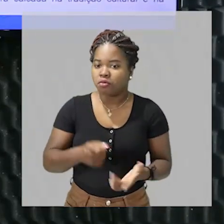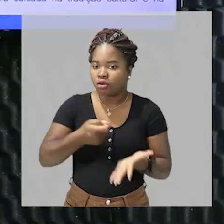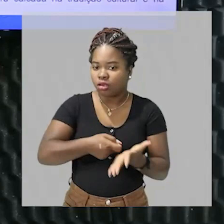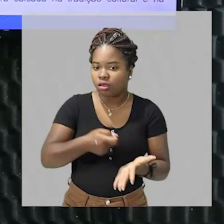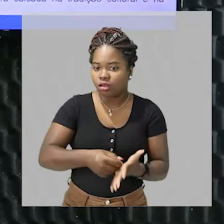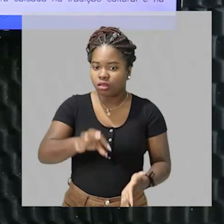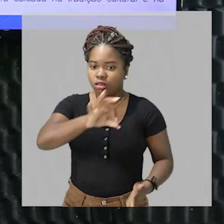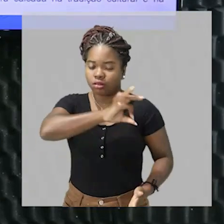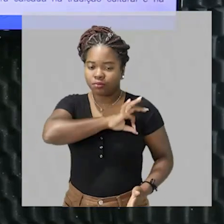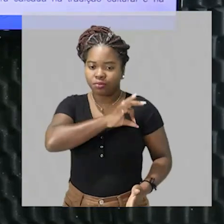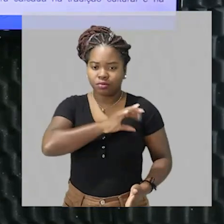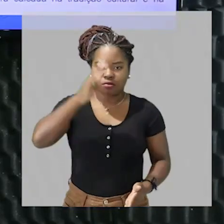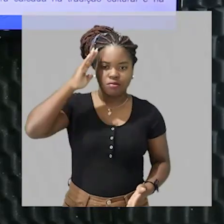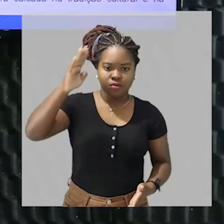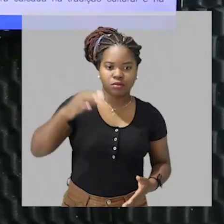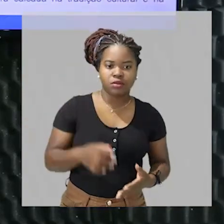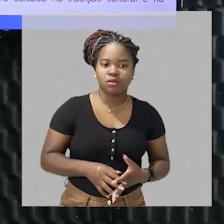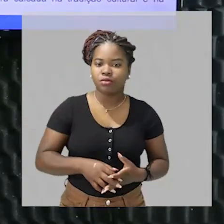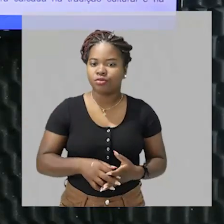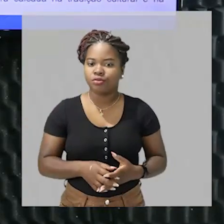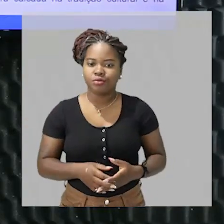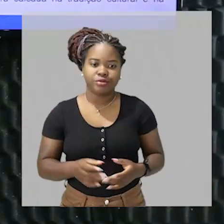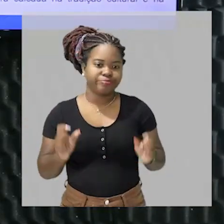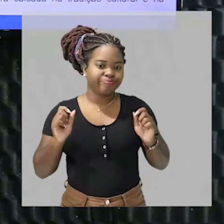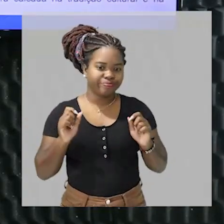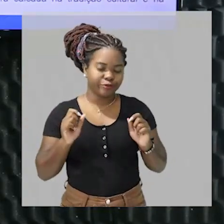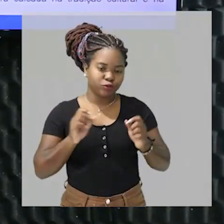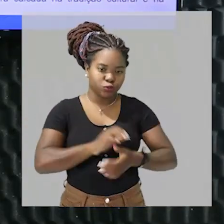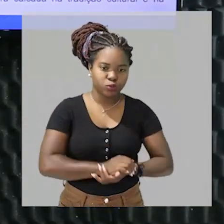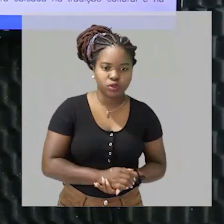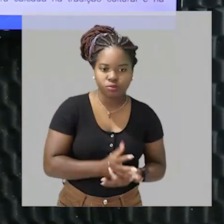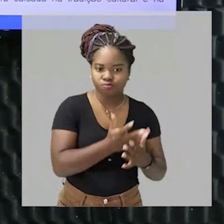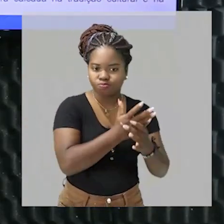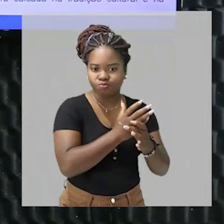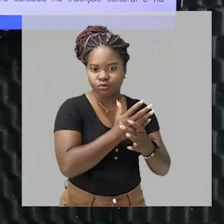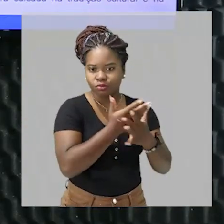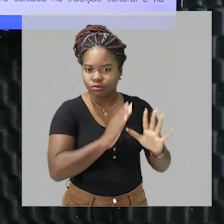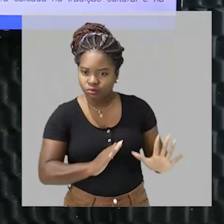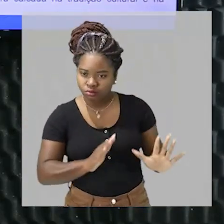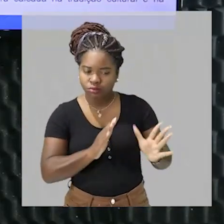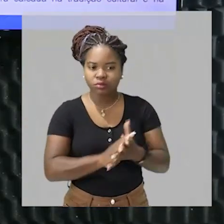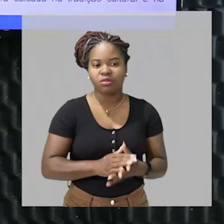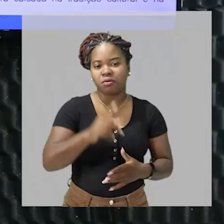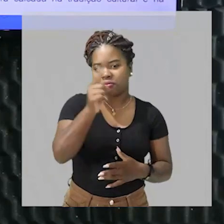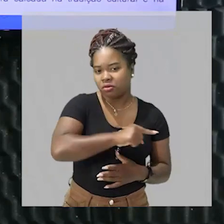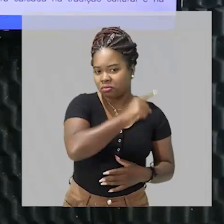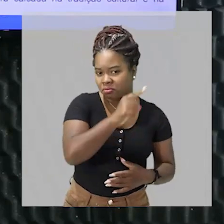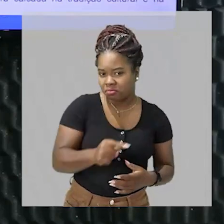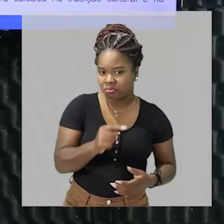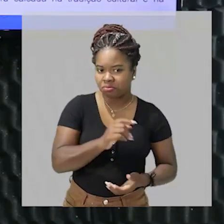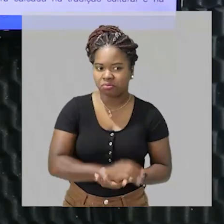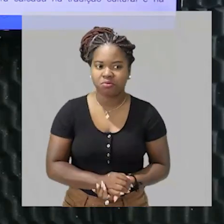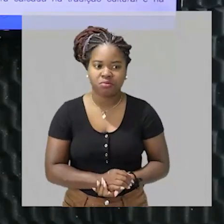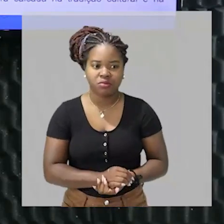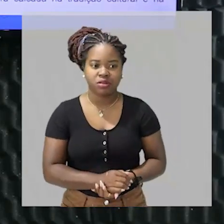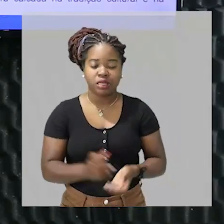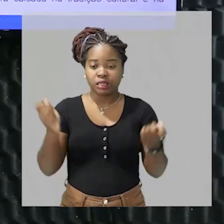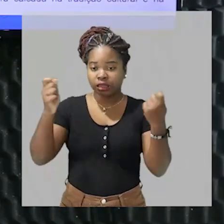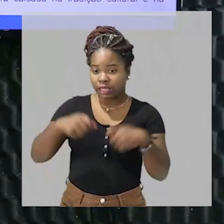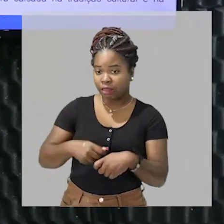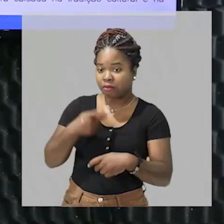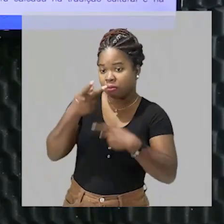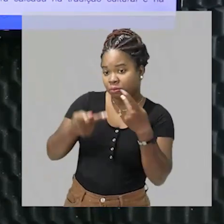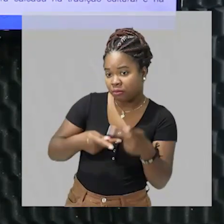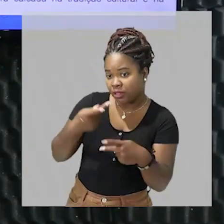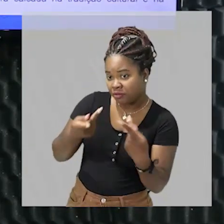de pornografia, beirando a sexualização em vários níveis, com atrizes que se expunham, mas você não podia falar de liberdade no cinema